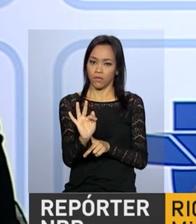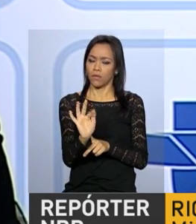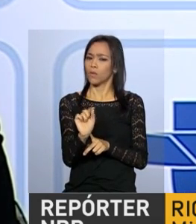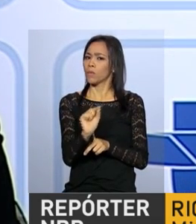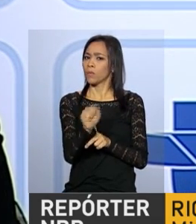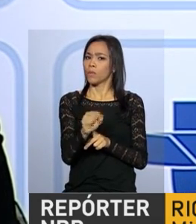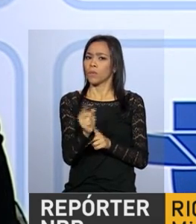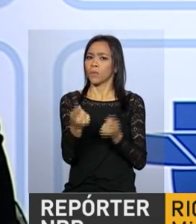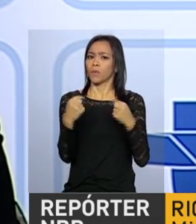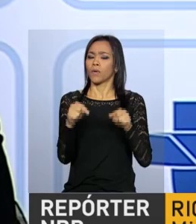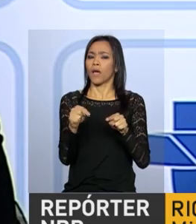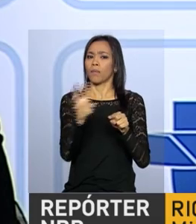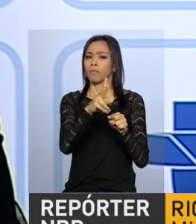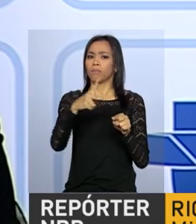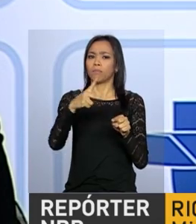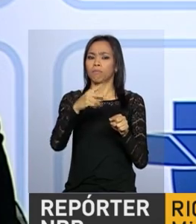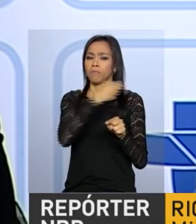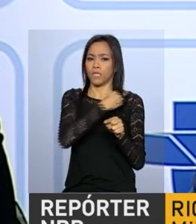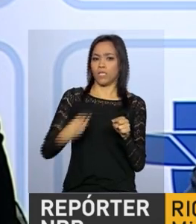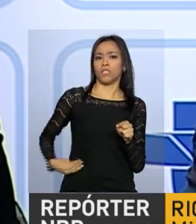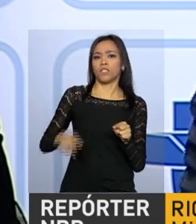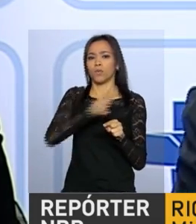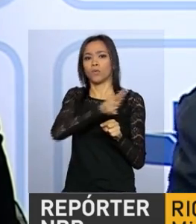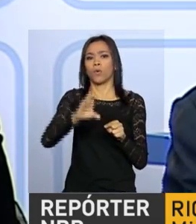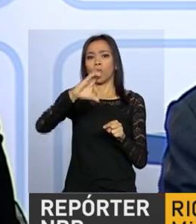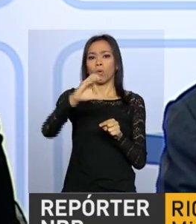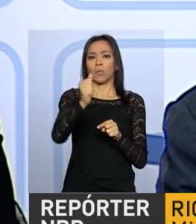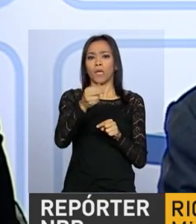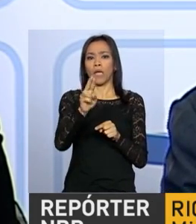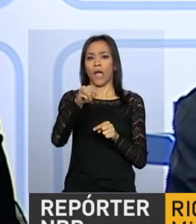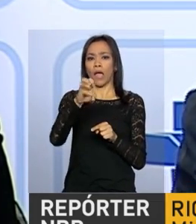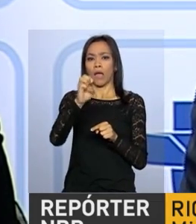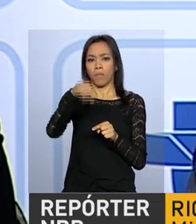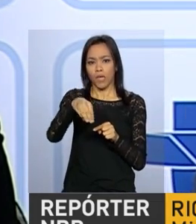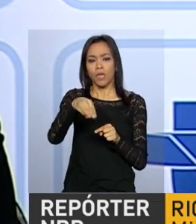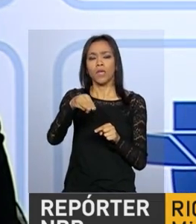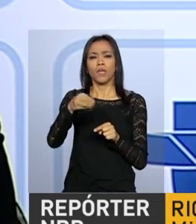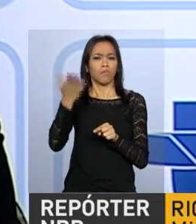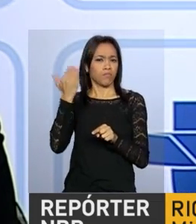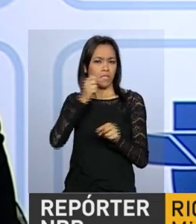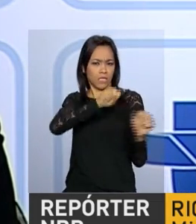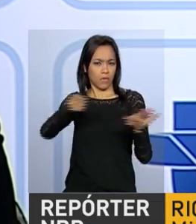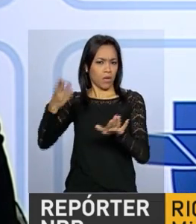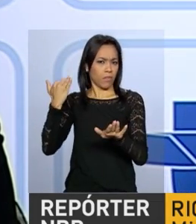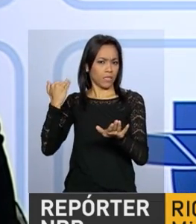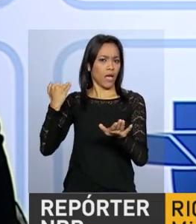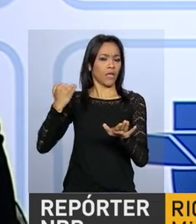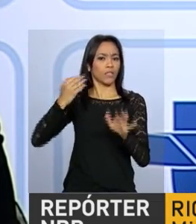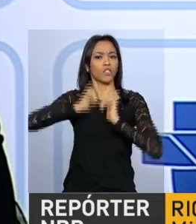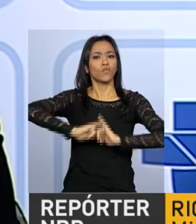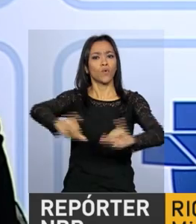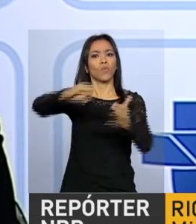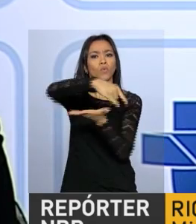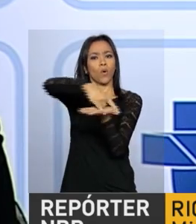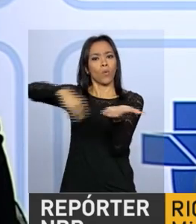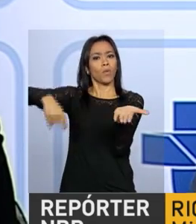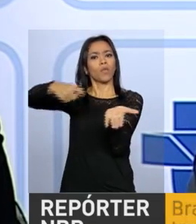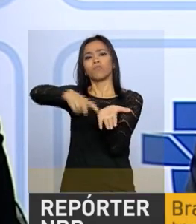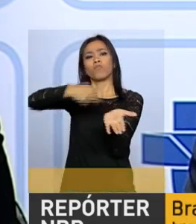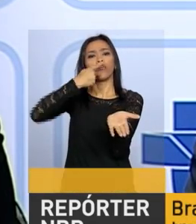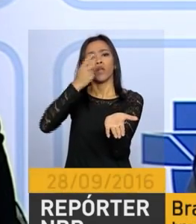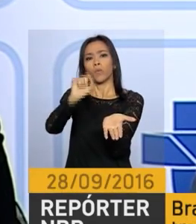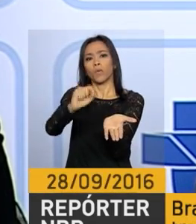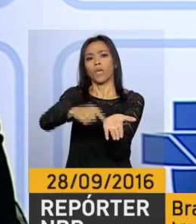ministra presidente cármen lúcia divulgou uma nota semana passada dizendo que a decisão do supremo